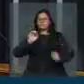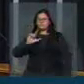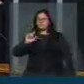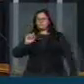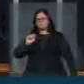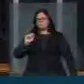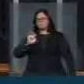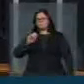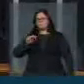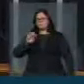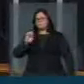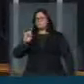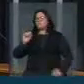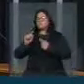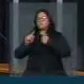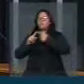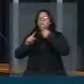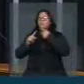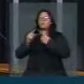por que surgiu isso?